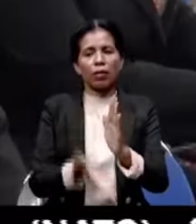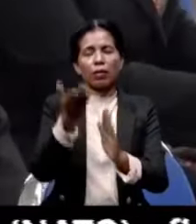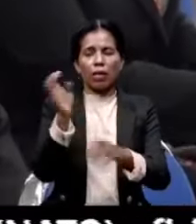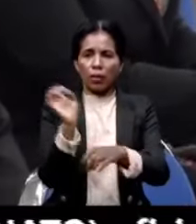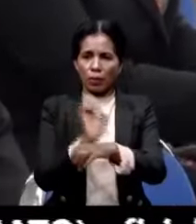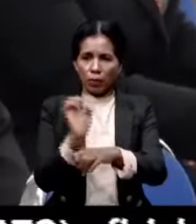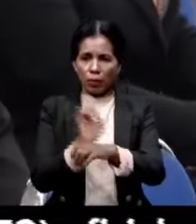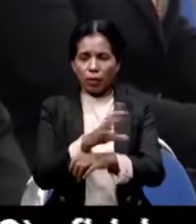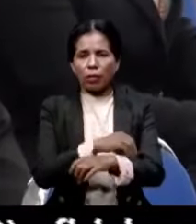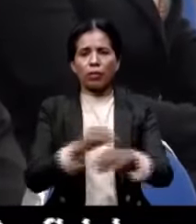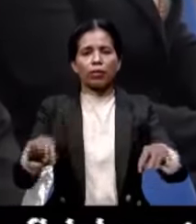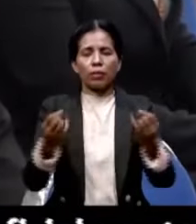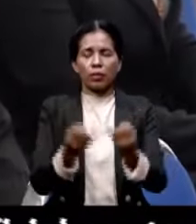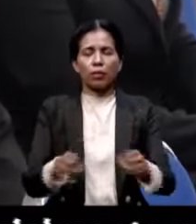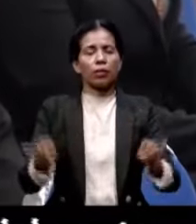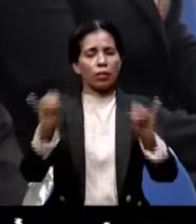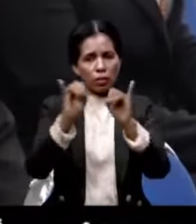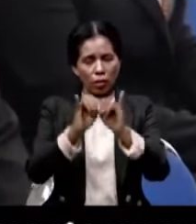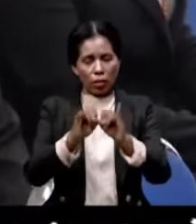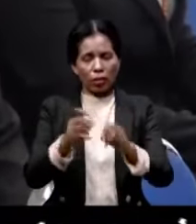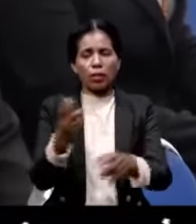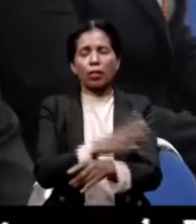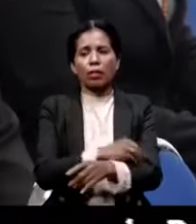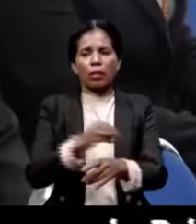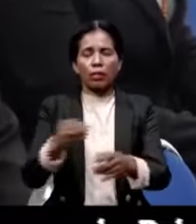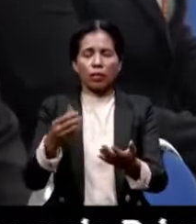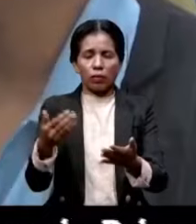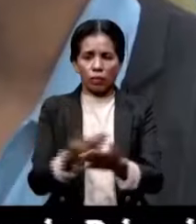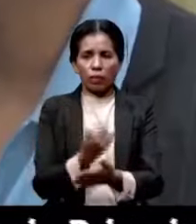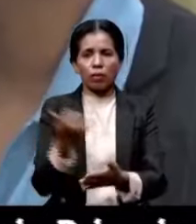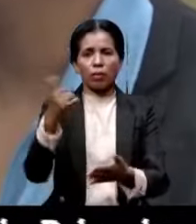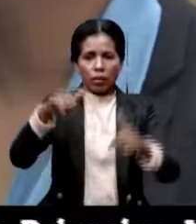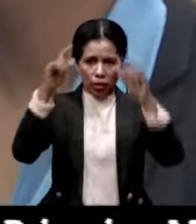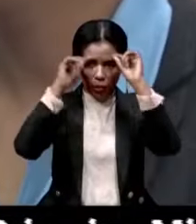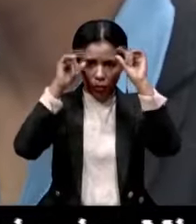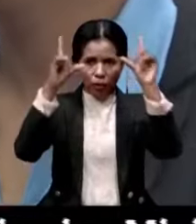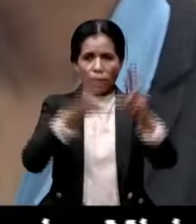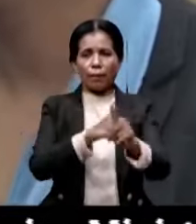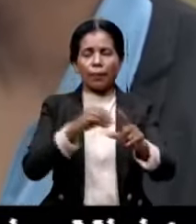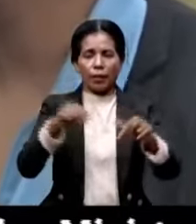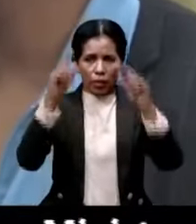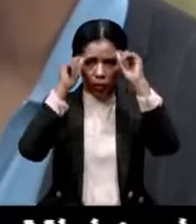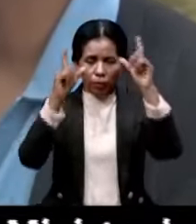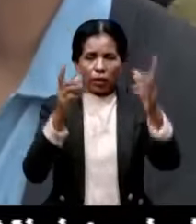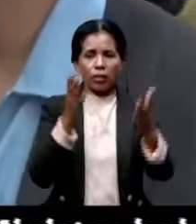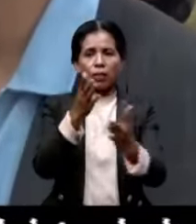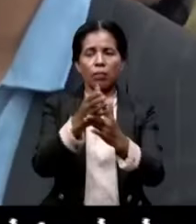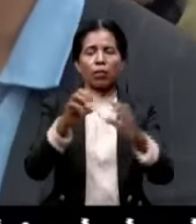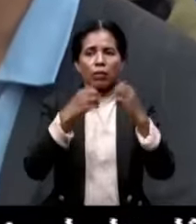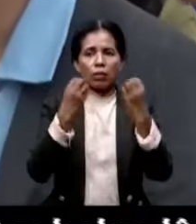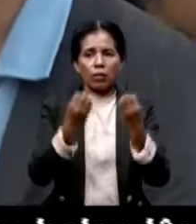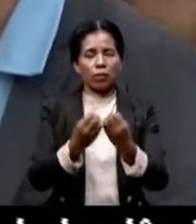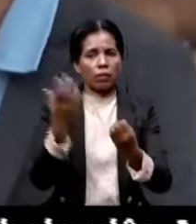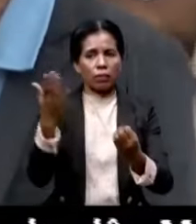econômico, reforça institucional, no prática Sira nebe inovativo, no sustentável e Timor-Leste, e Timor-Leste ne adesão ba organização